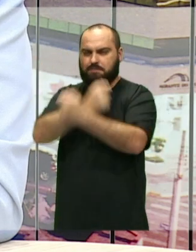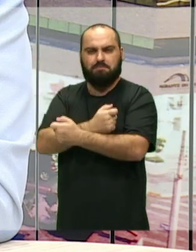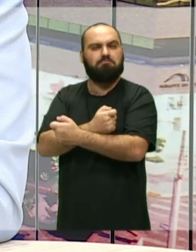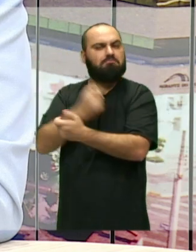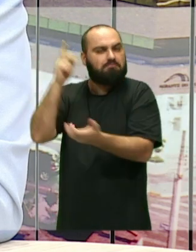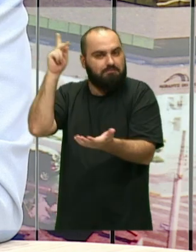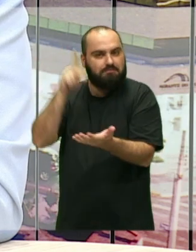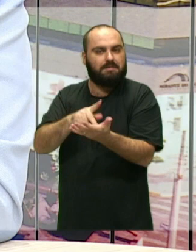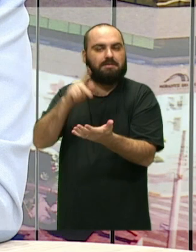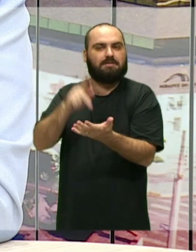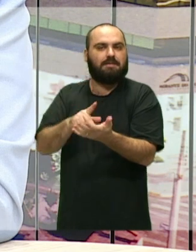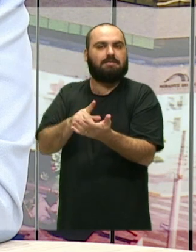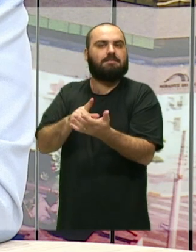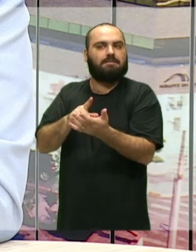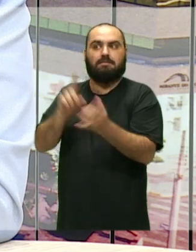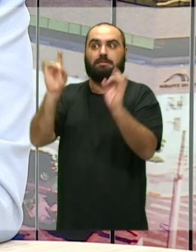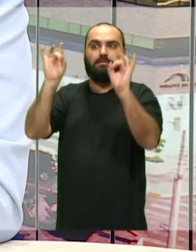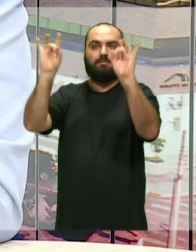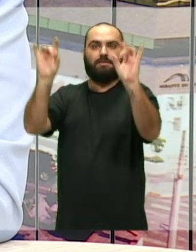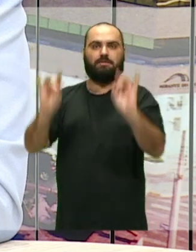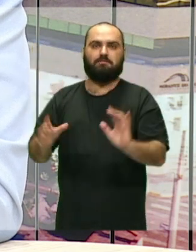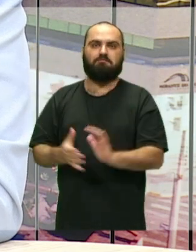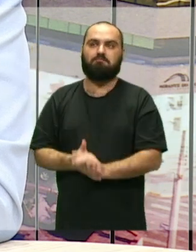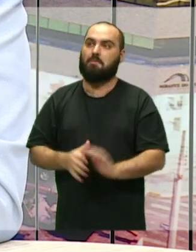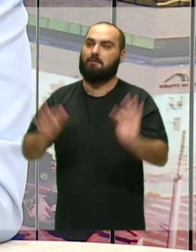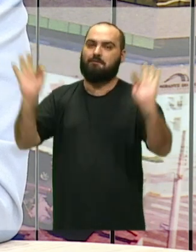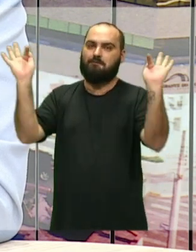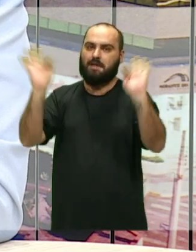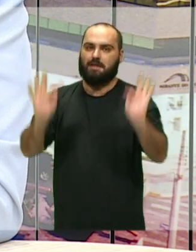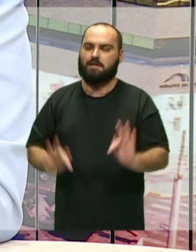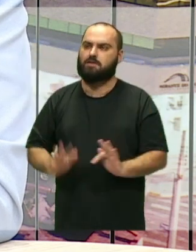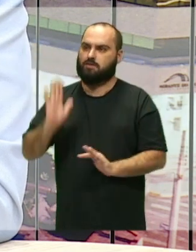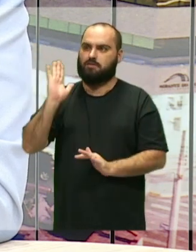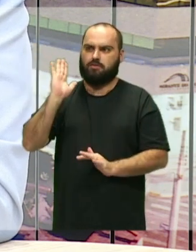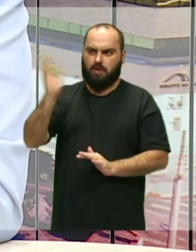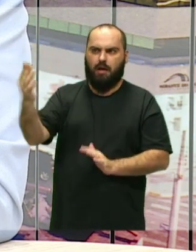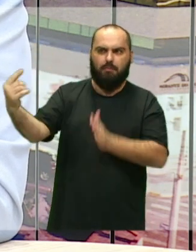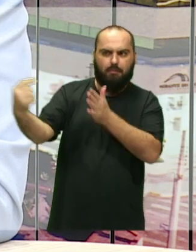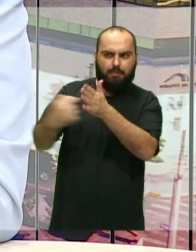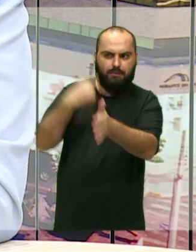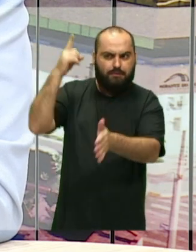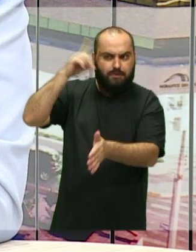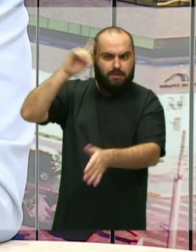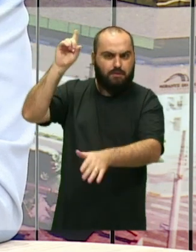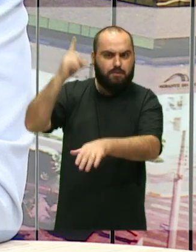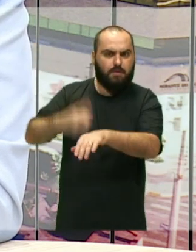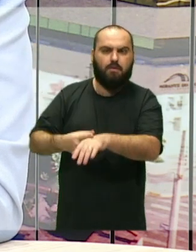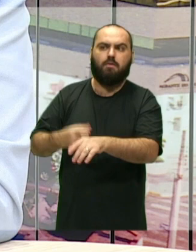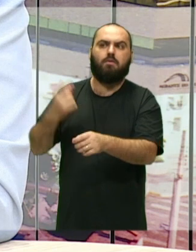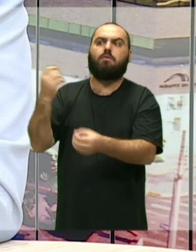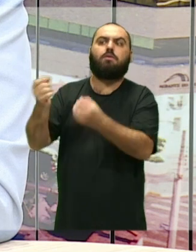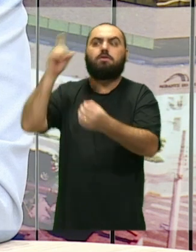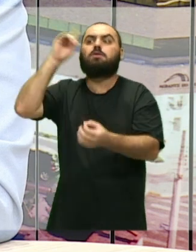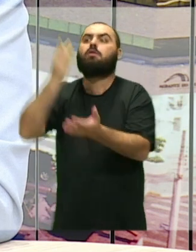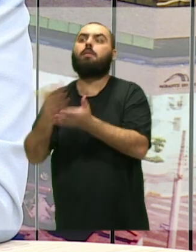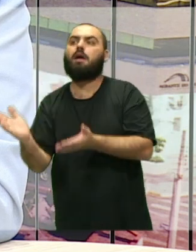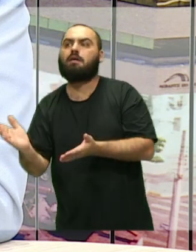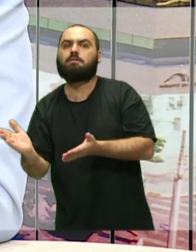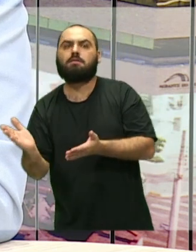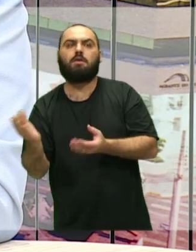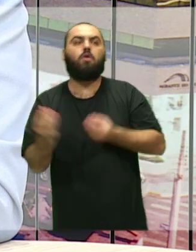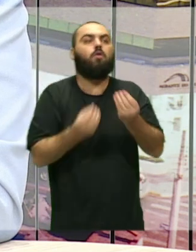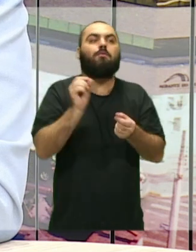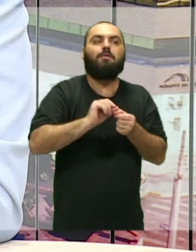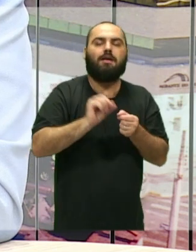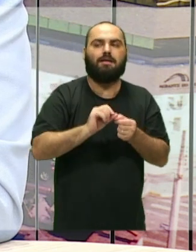emblemática muito significativa né felizes já perguntando coisa eu lembro que eles perguntavam no mesmo dia né como é que vai ser quando vão começar Aquela ansiedade